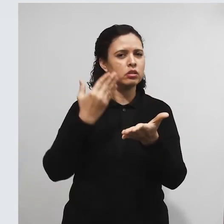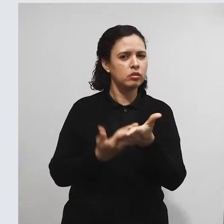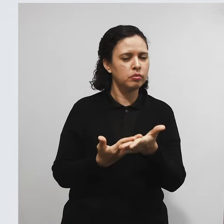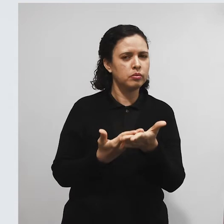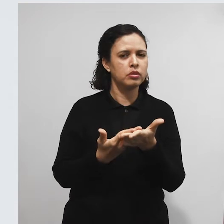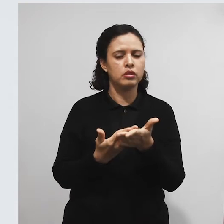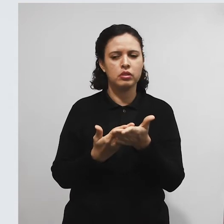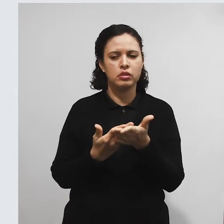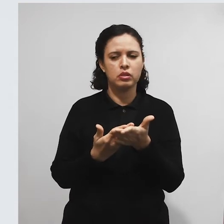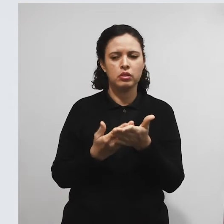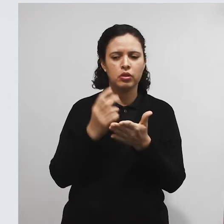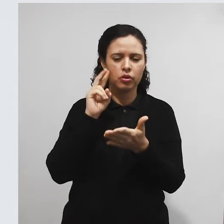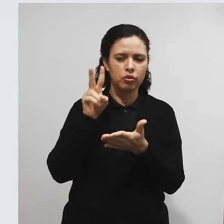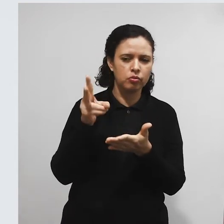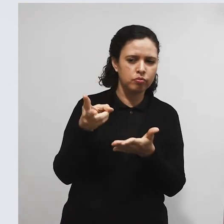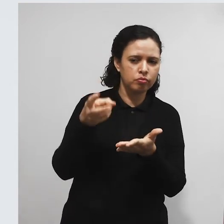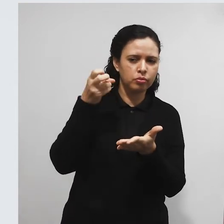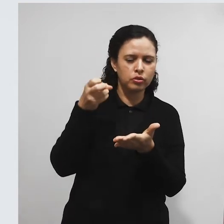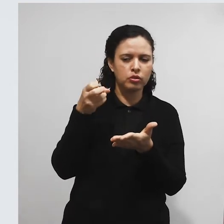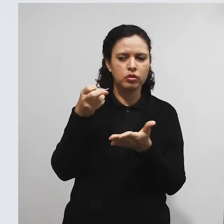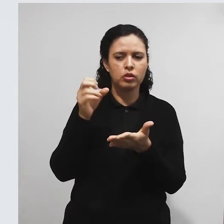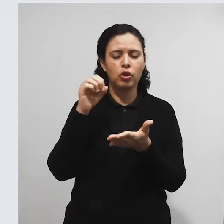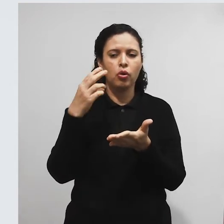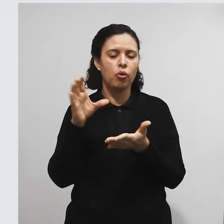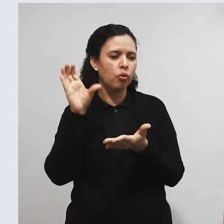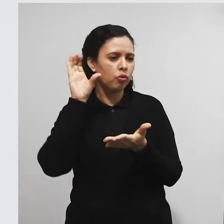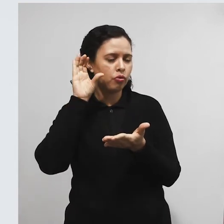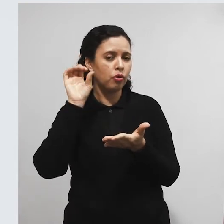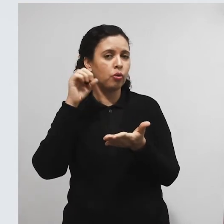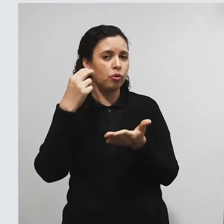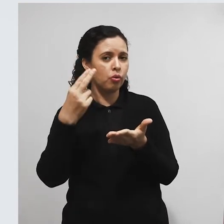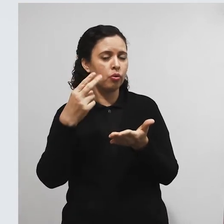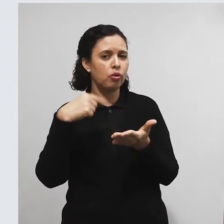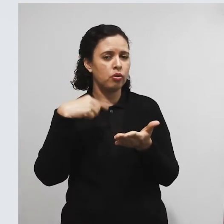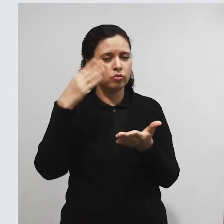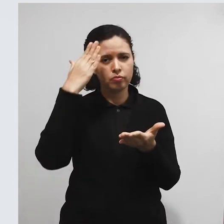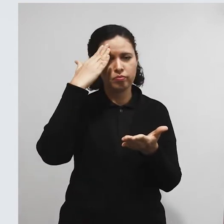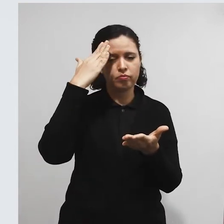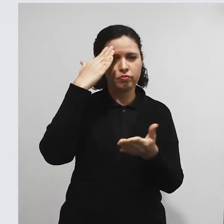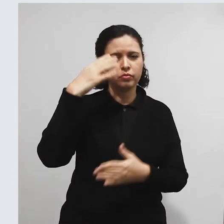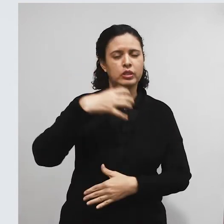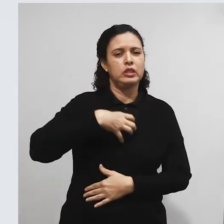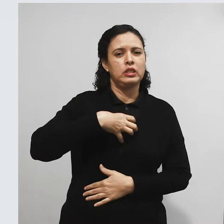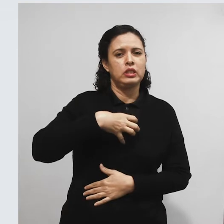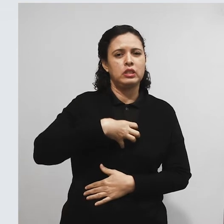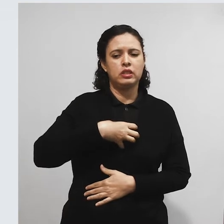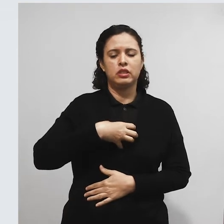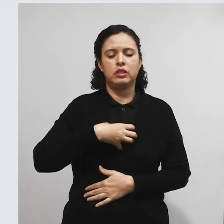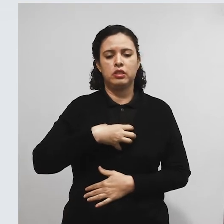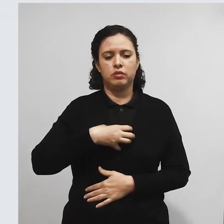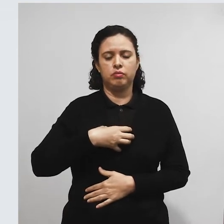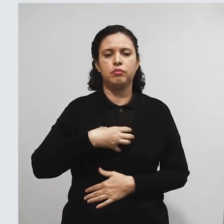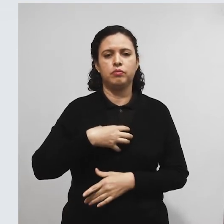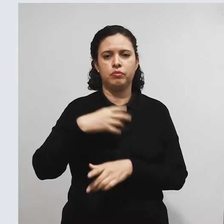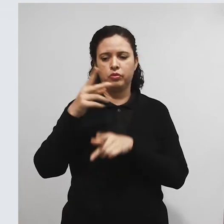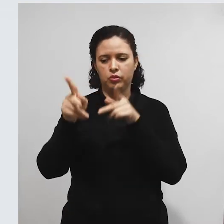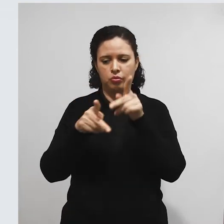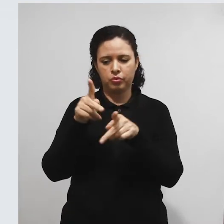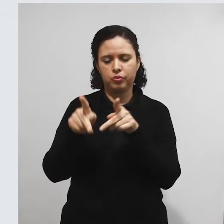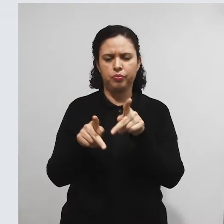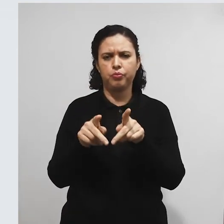interpretação daquilo que eu vi, daquilo que eu ouvi e daquilo que eu senti entre os povos. Então,